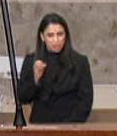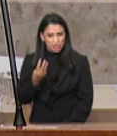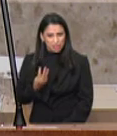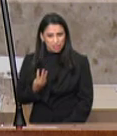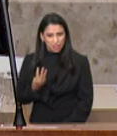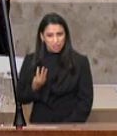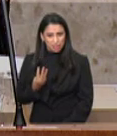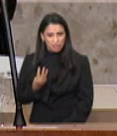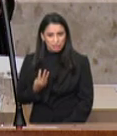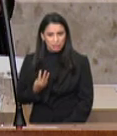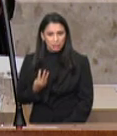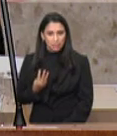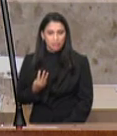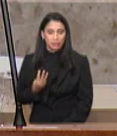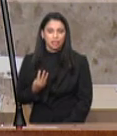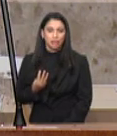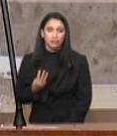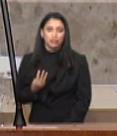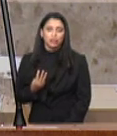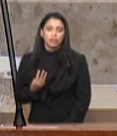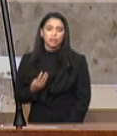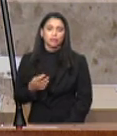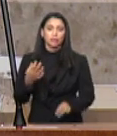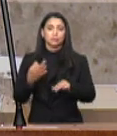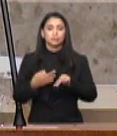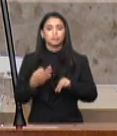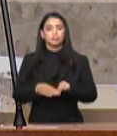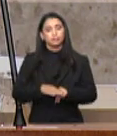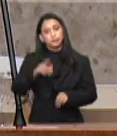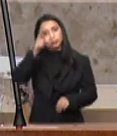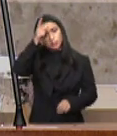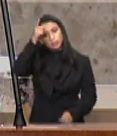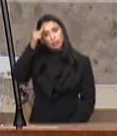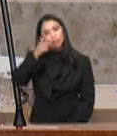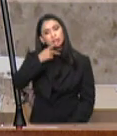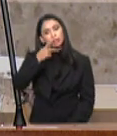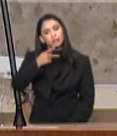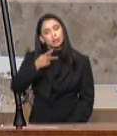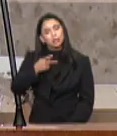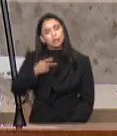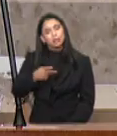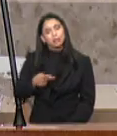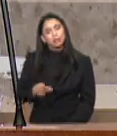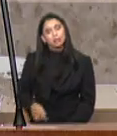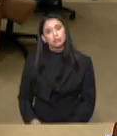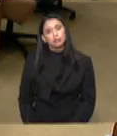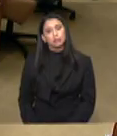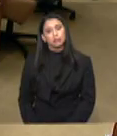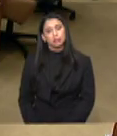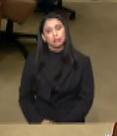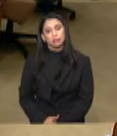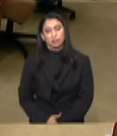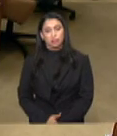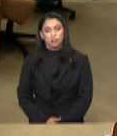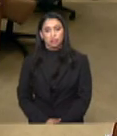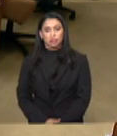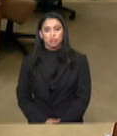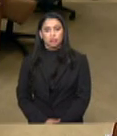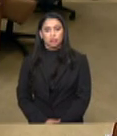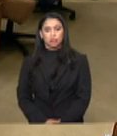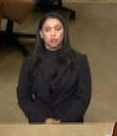403. Parágrafo... Perdão. Não sei, o ministro Ricardo, que está... Agora... Eu sou sem o CPP aqui. Exatamente.